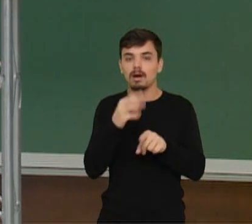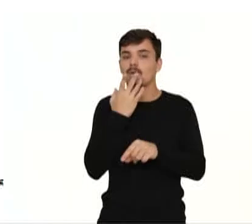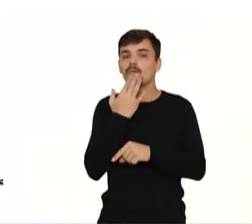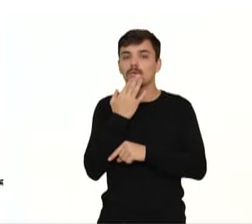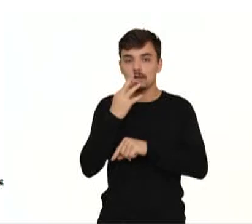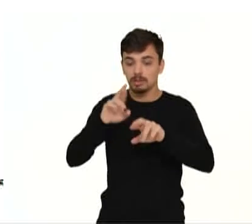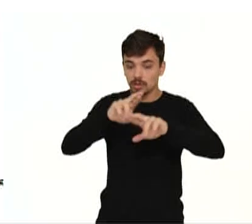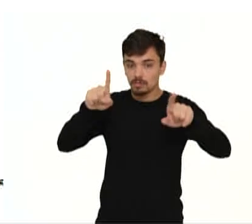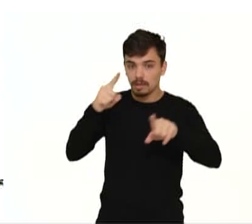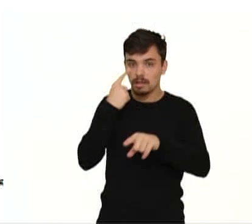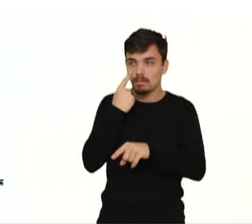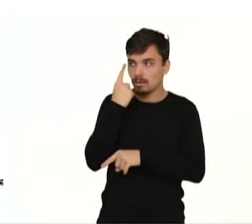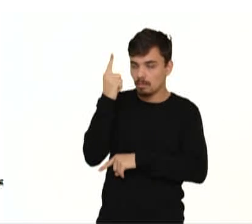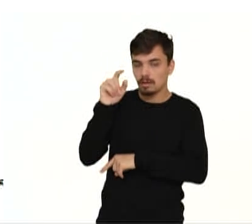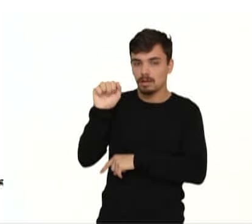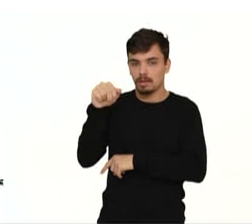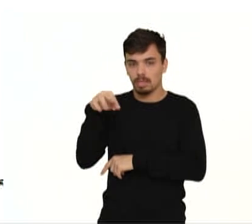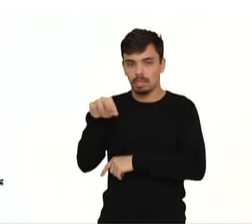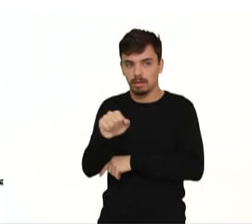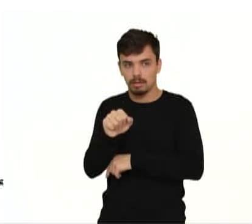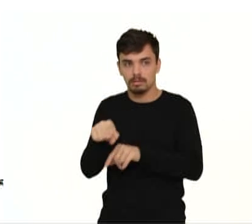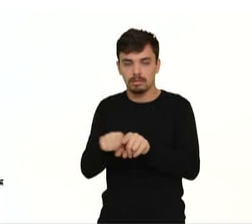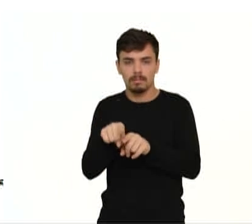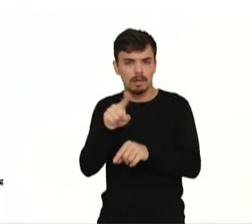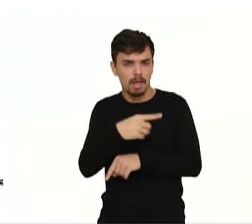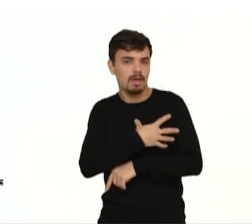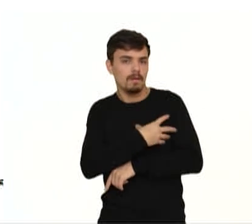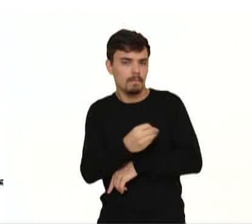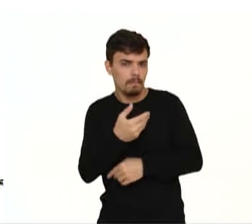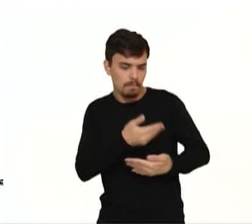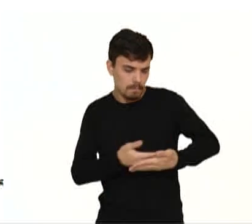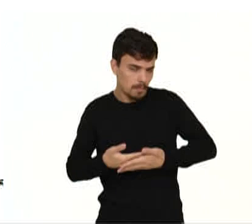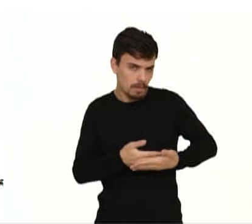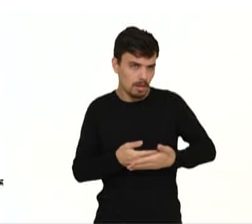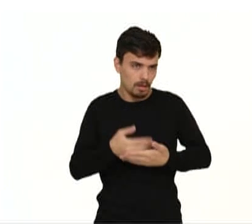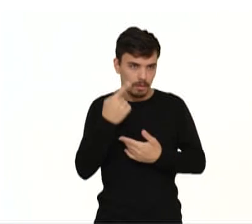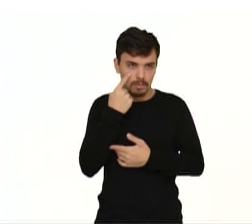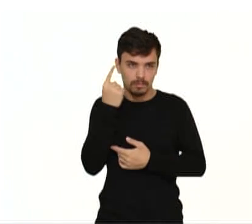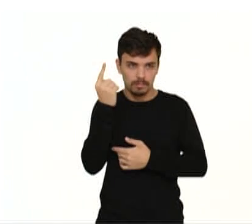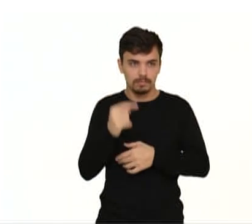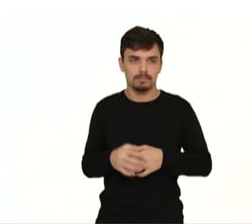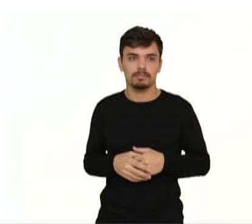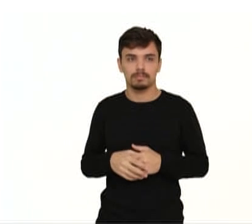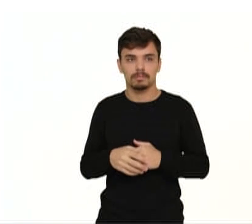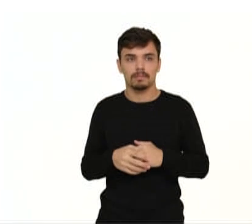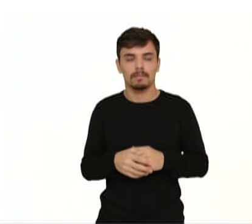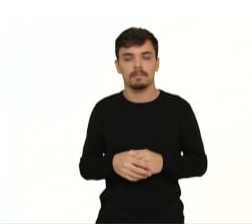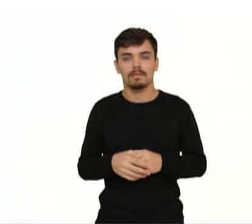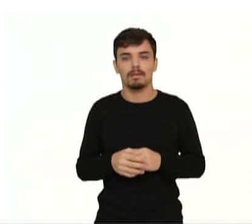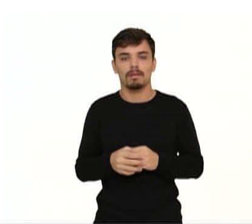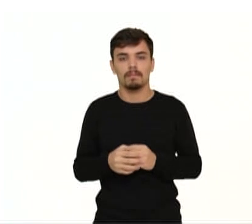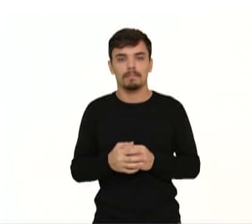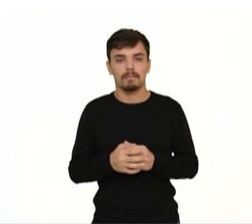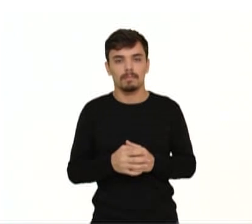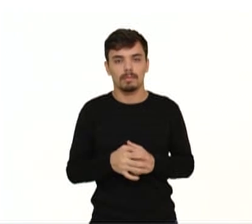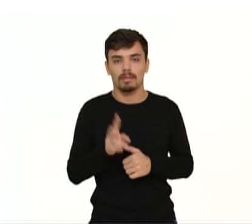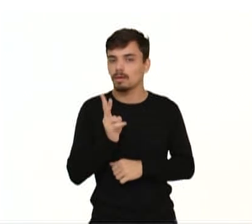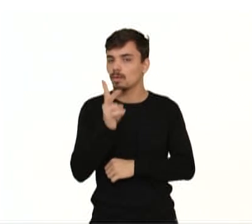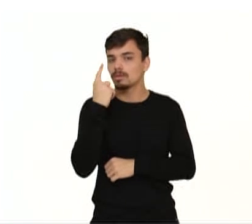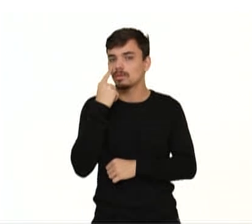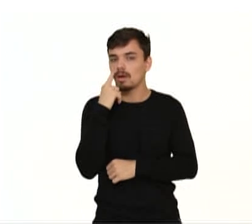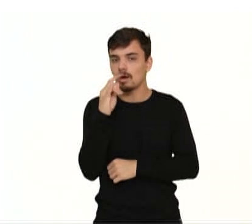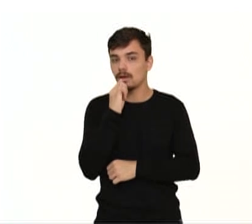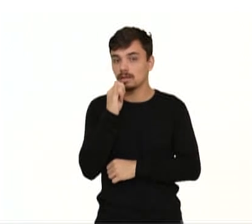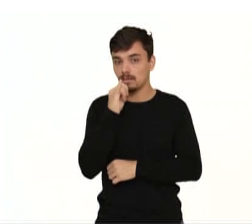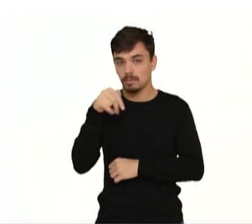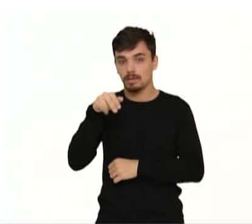ó, da espécie adulta, porque ajuda a camuflar o animal na selva, olha que bonitinho. Continuando aqui, ó, então, exemplo de